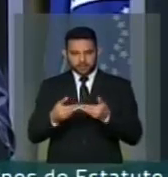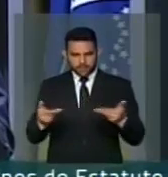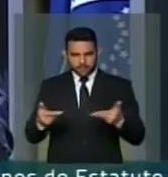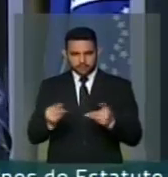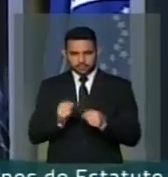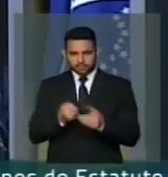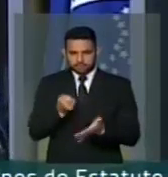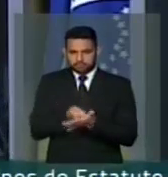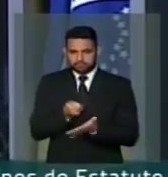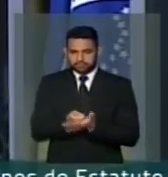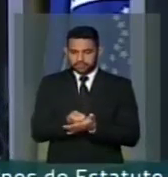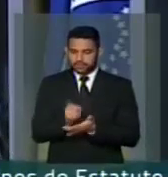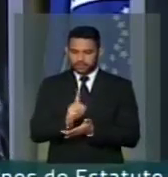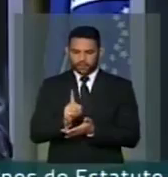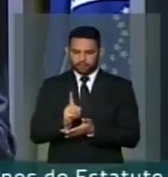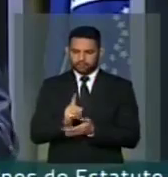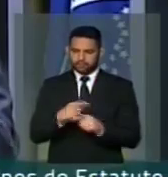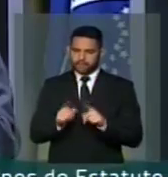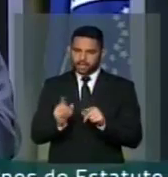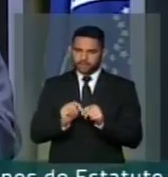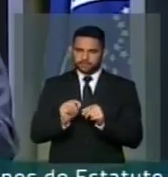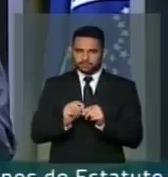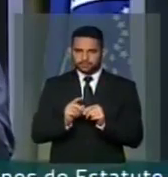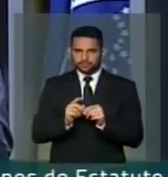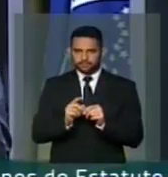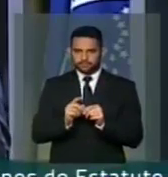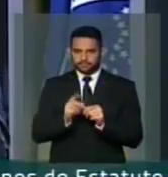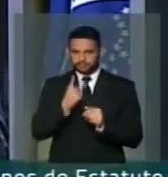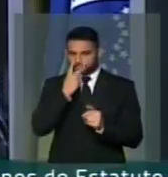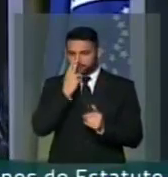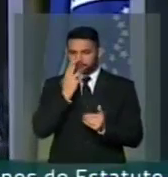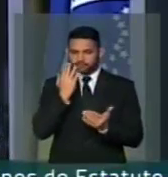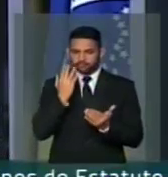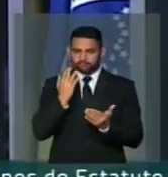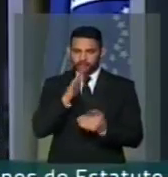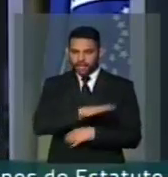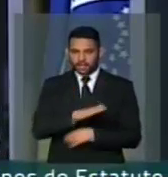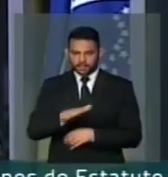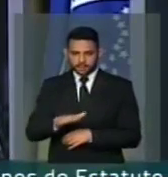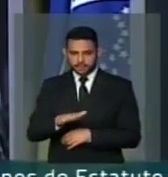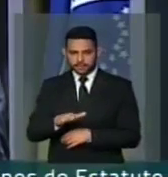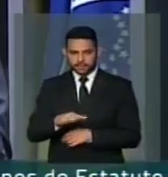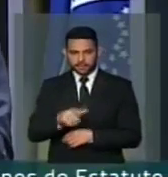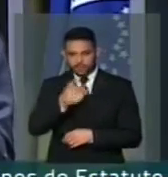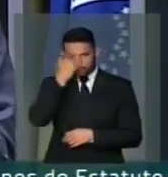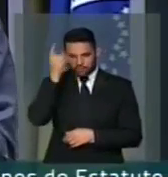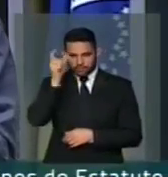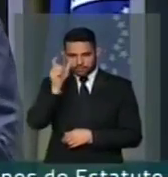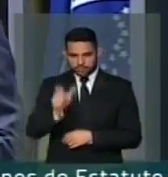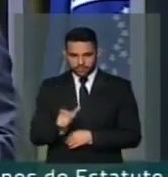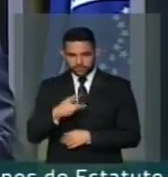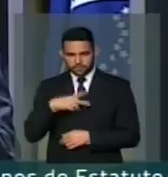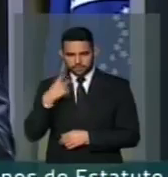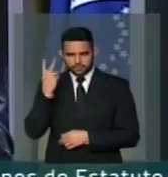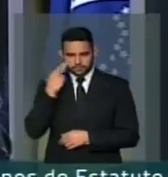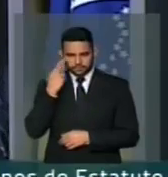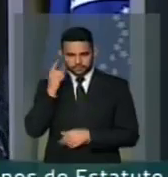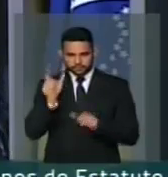de disciplina, mais ou menos equivalendo a criança a um ser humano